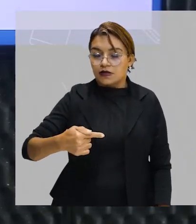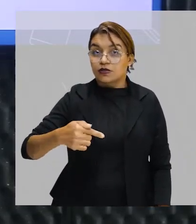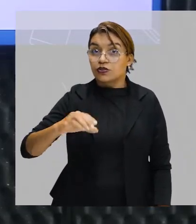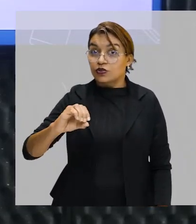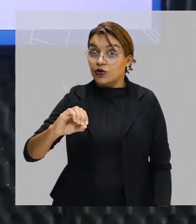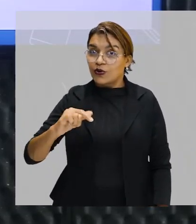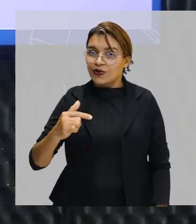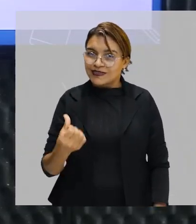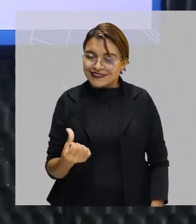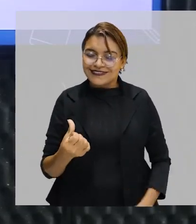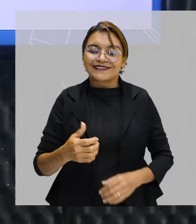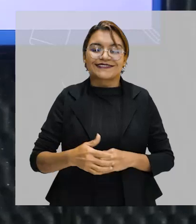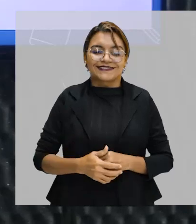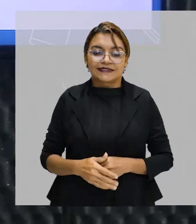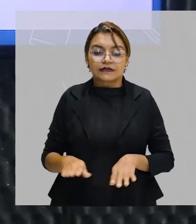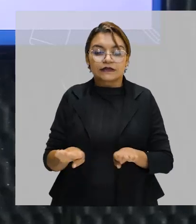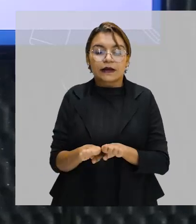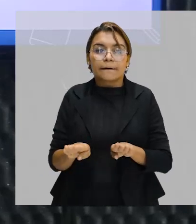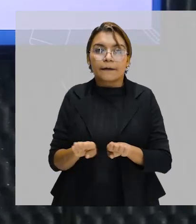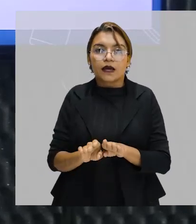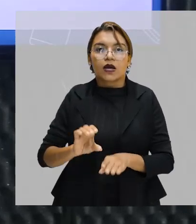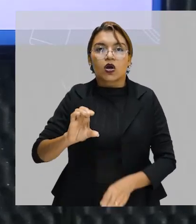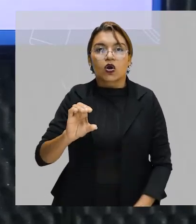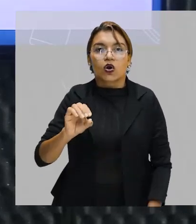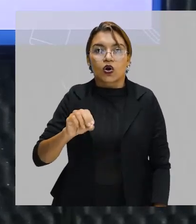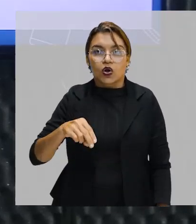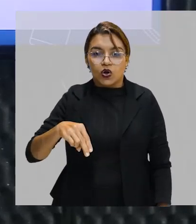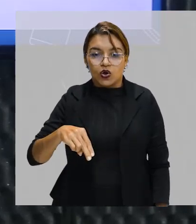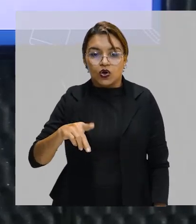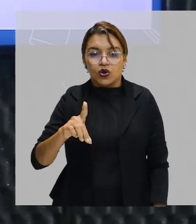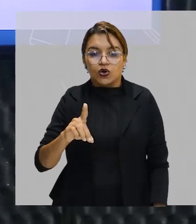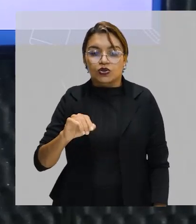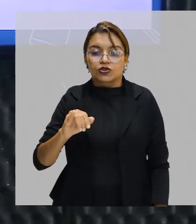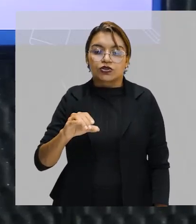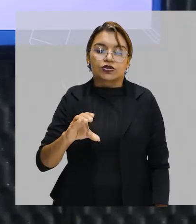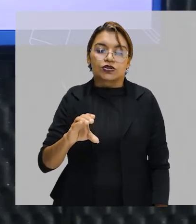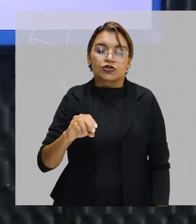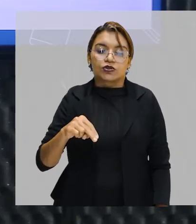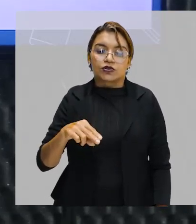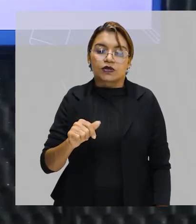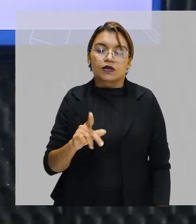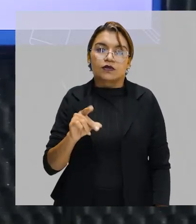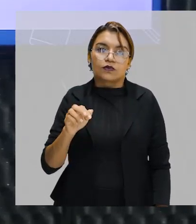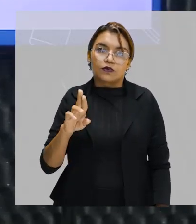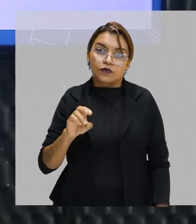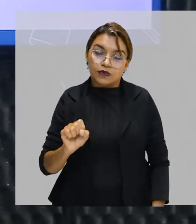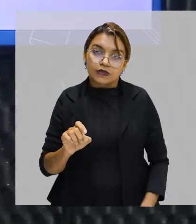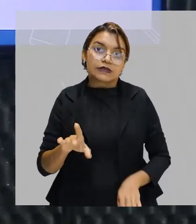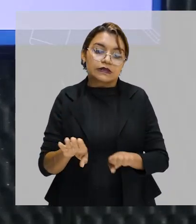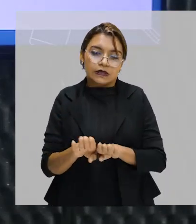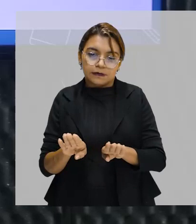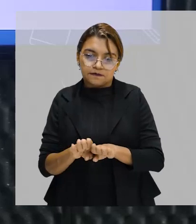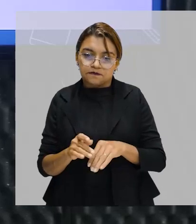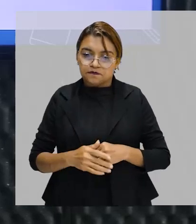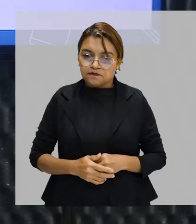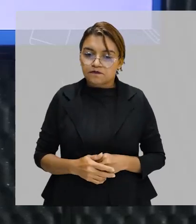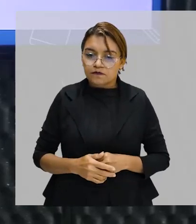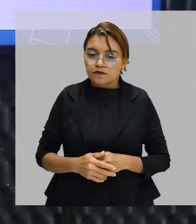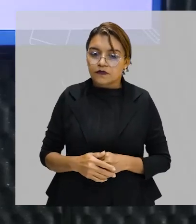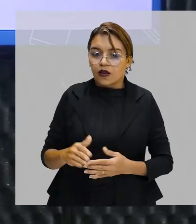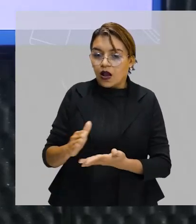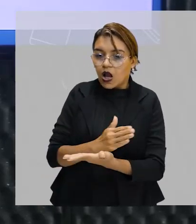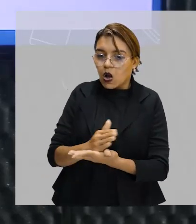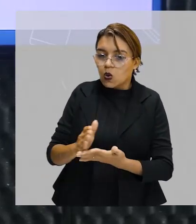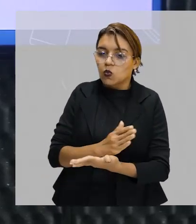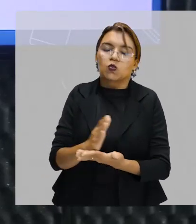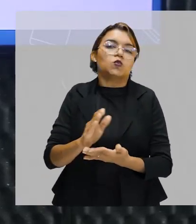Condicionadores contêm na composição álcools, o álcool comum, o álcool oleico. Esse último, né, o álcool oleico,